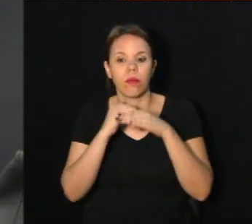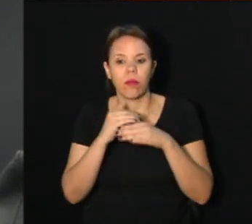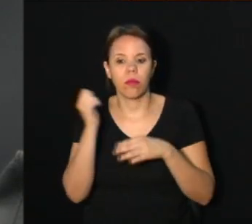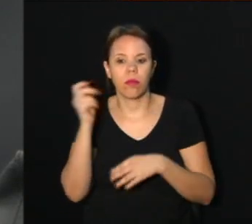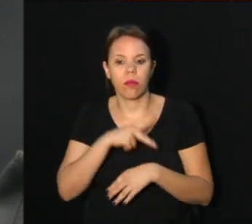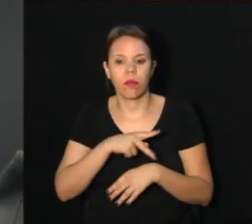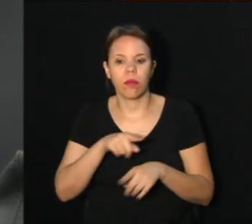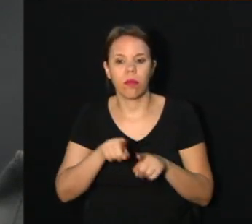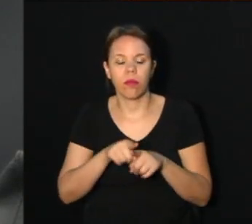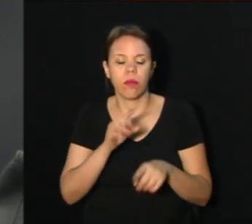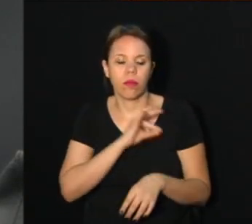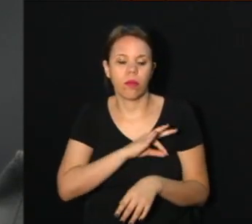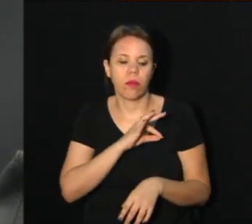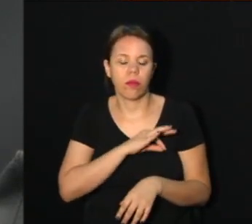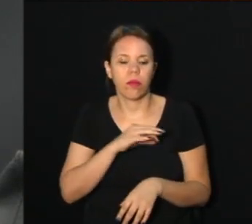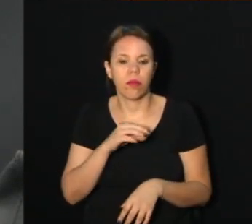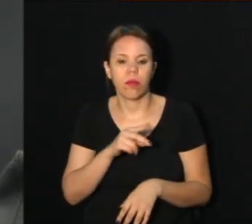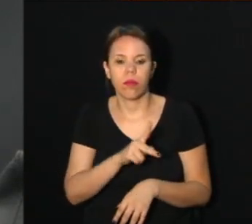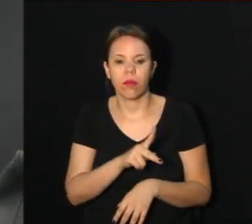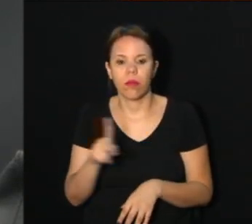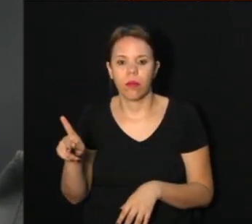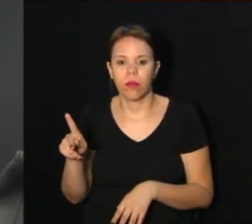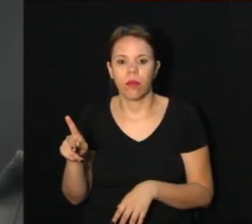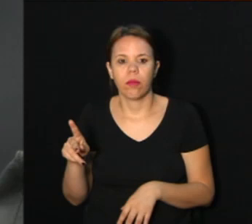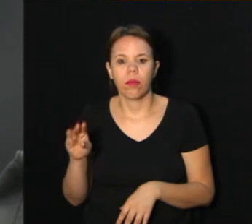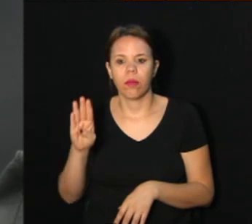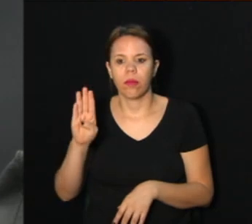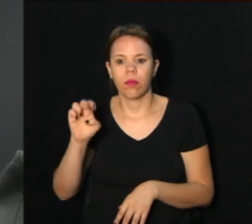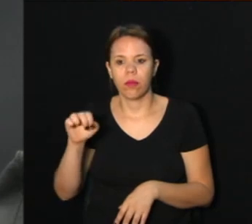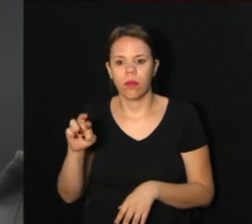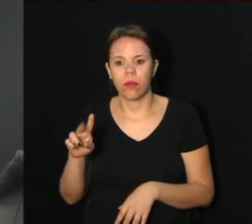Bernardelli vai tratar disso no momento oportuno.